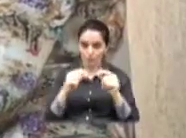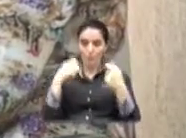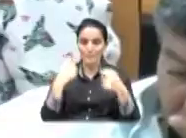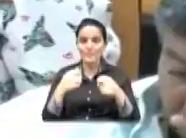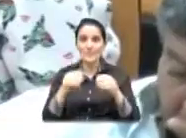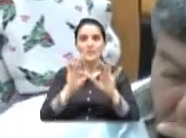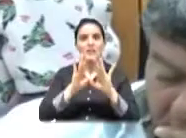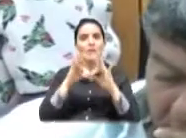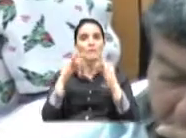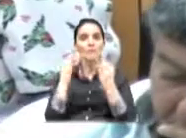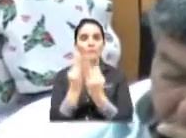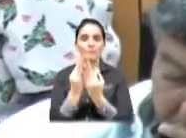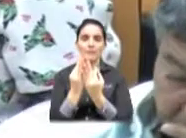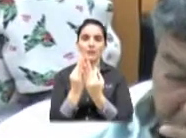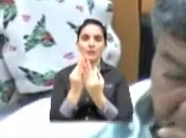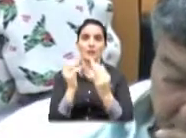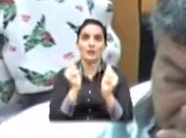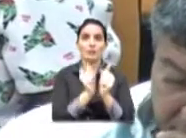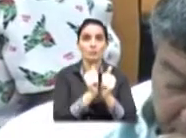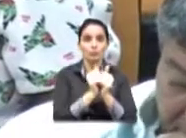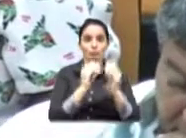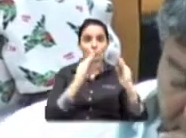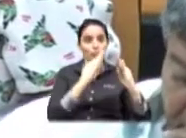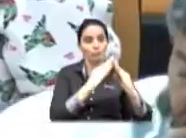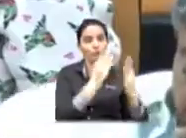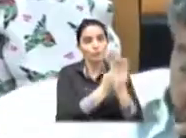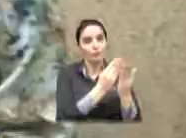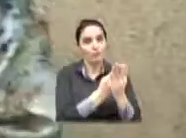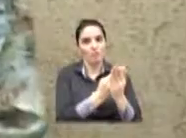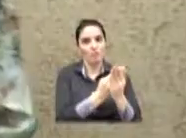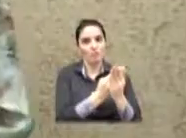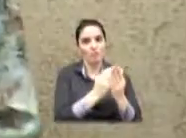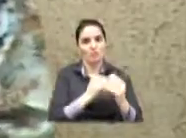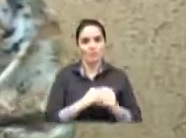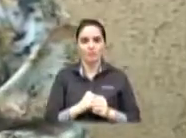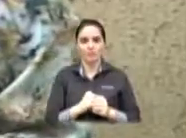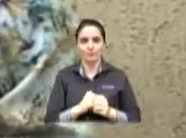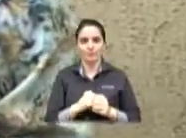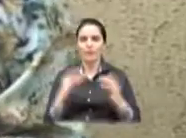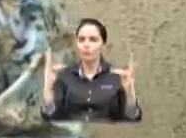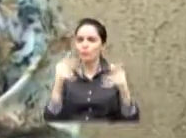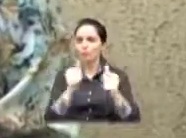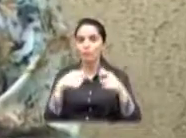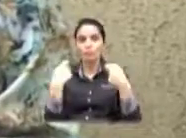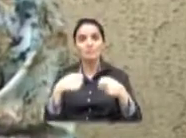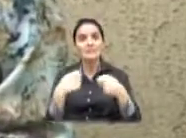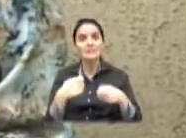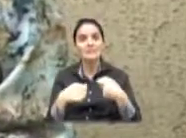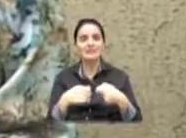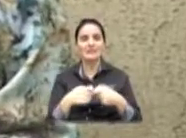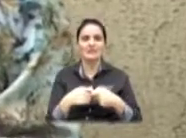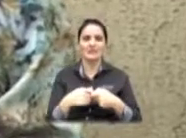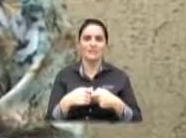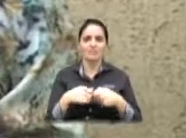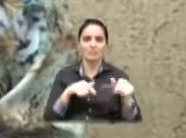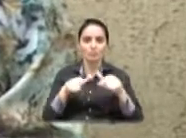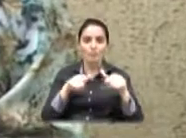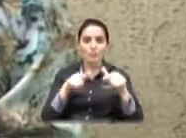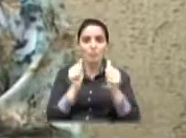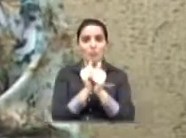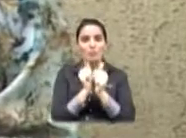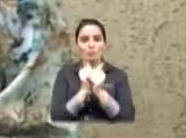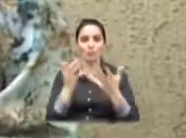juntos para reverter esse quadro qual como é que nós vamos agir esse projeto